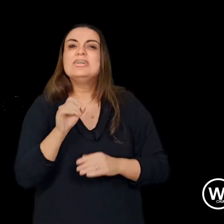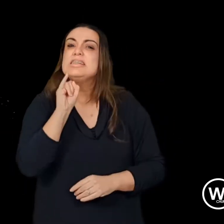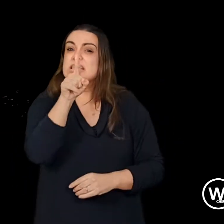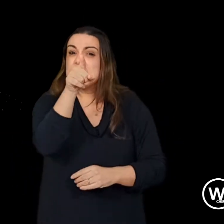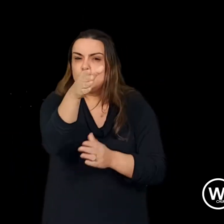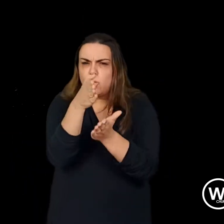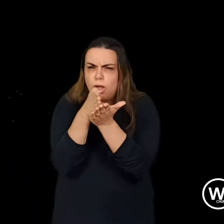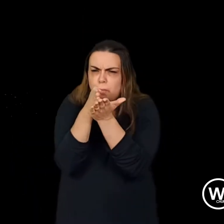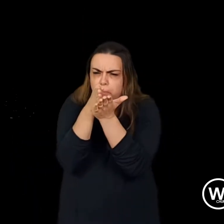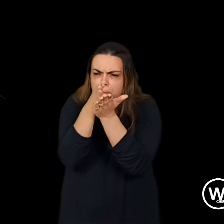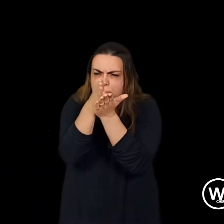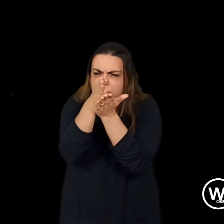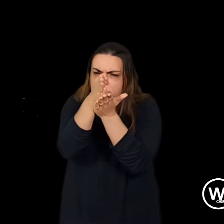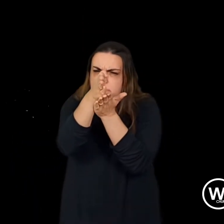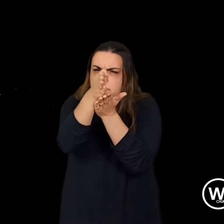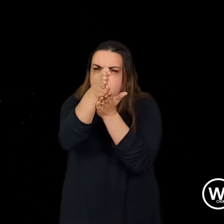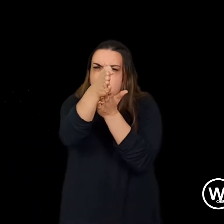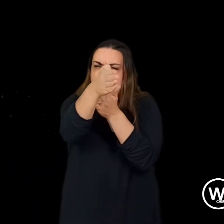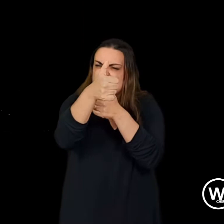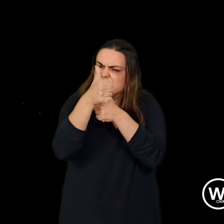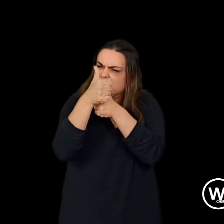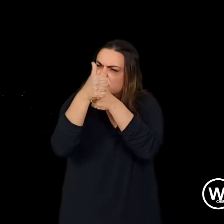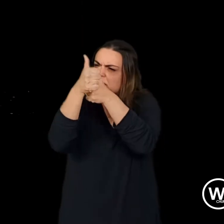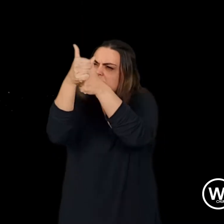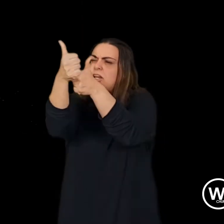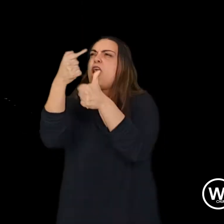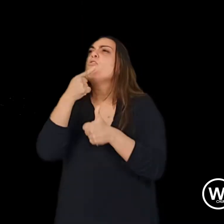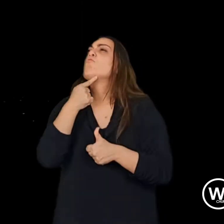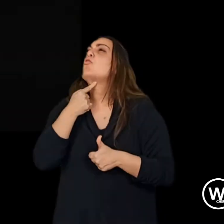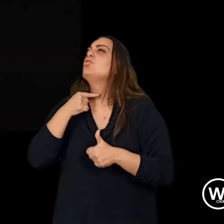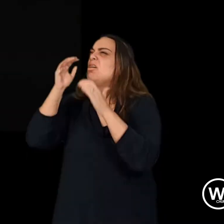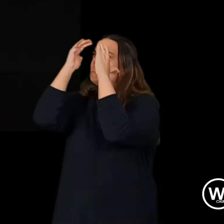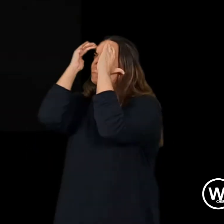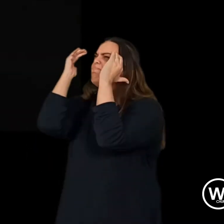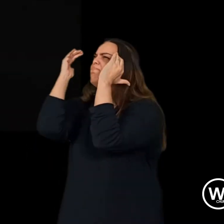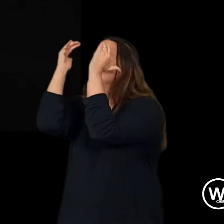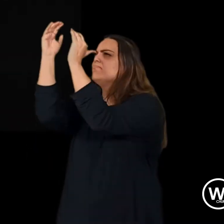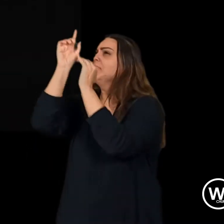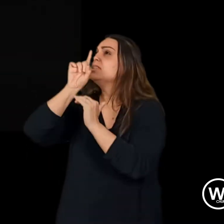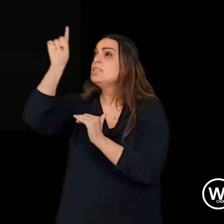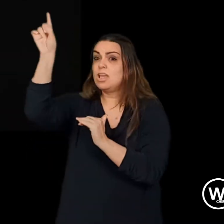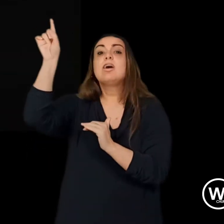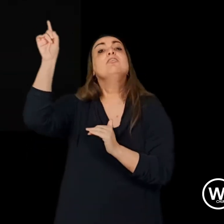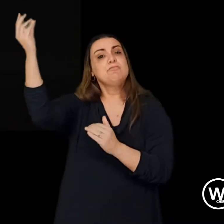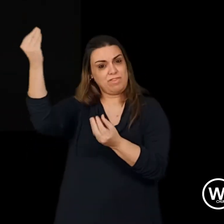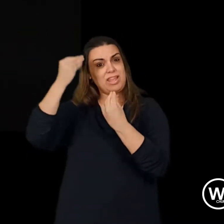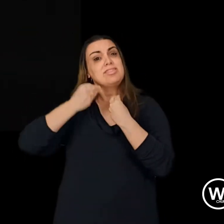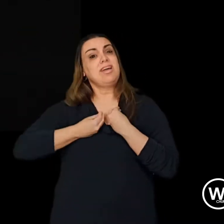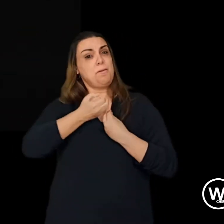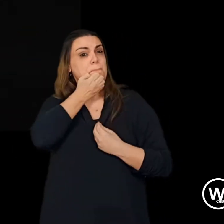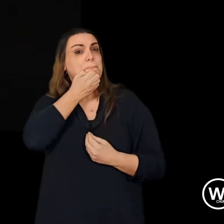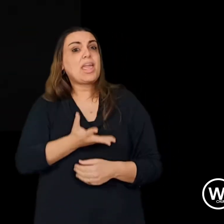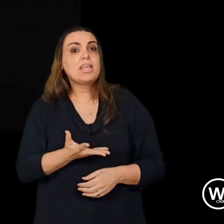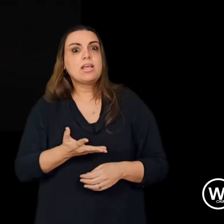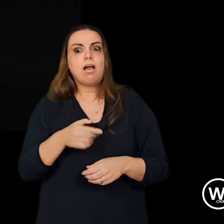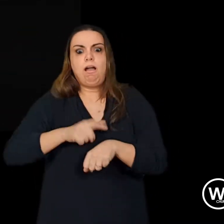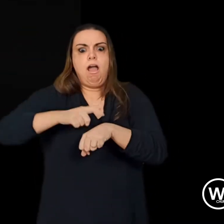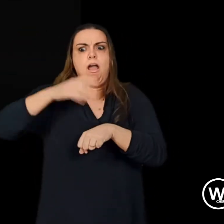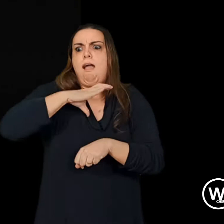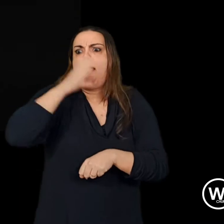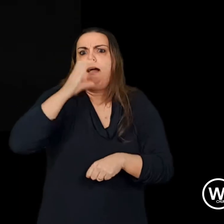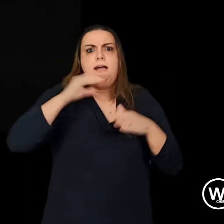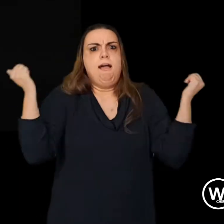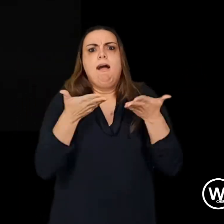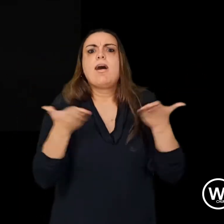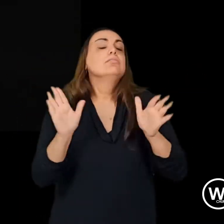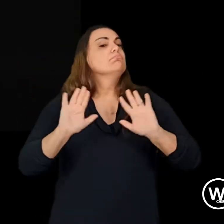nós caminhamos em direção à sua vontade, o benefício vem. Talvez não no tempo que nós gostaríamos, mas